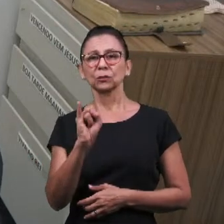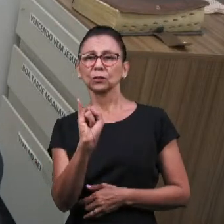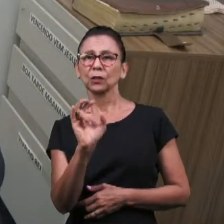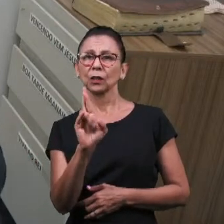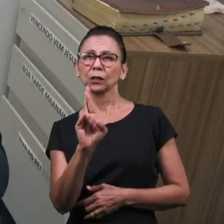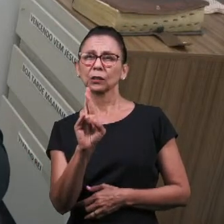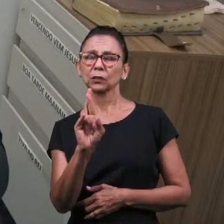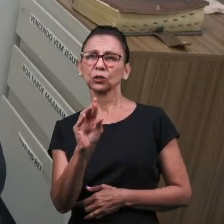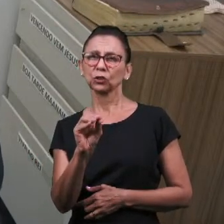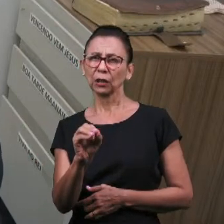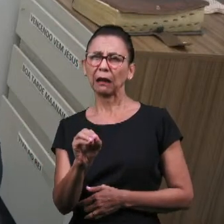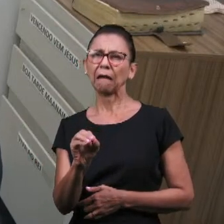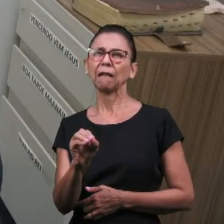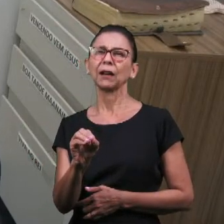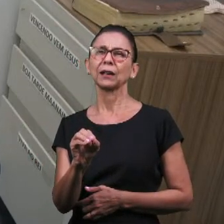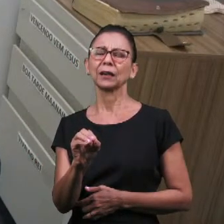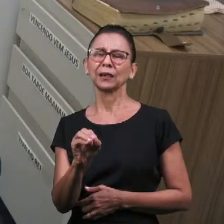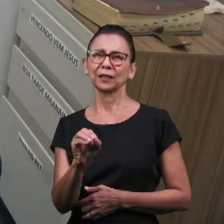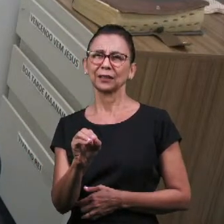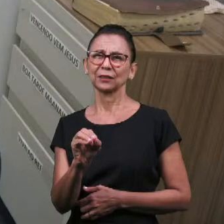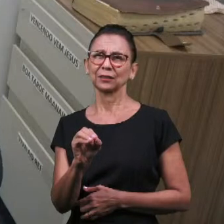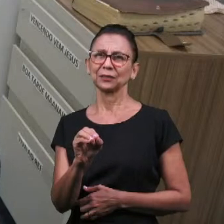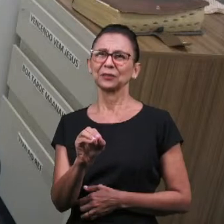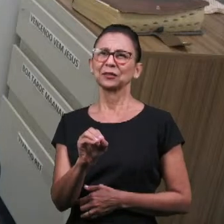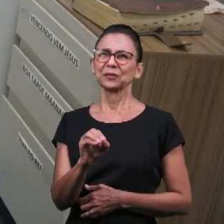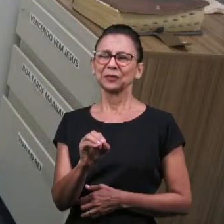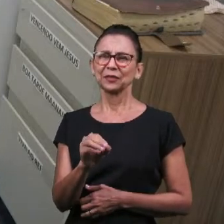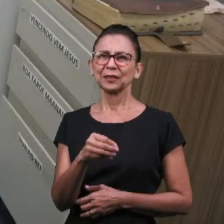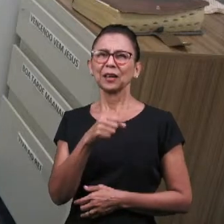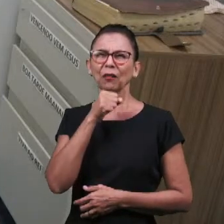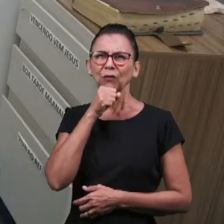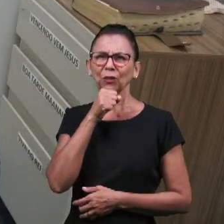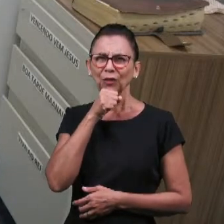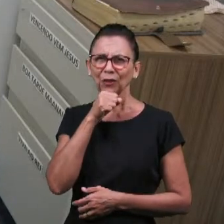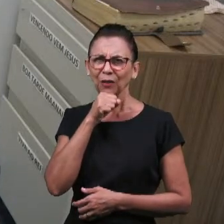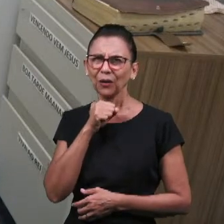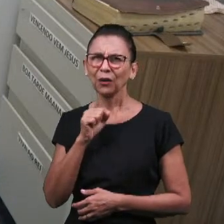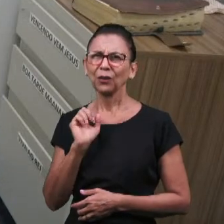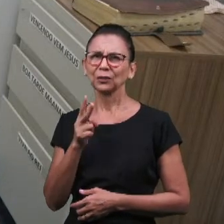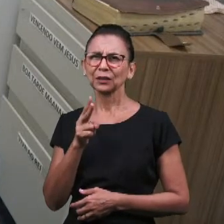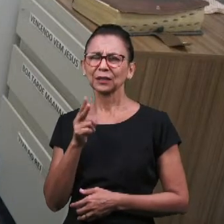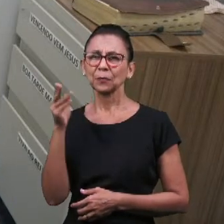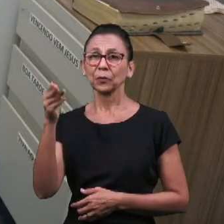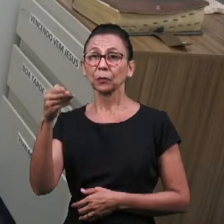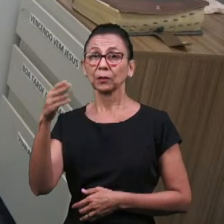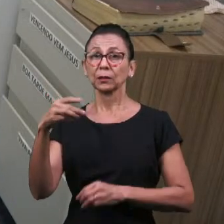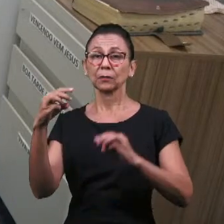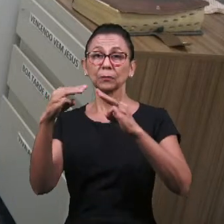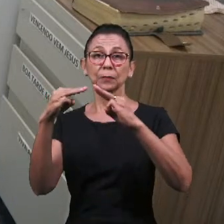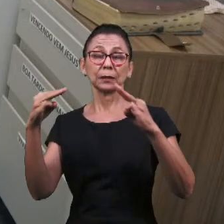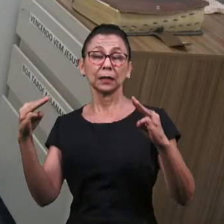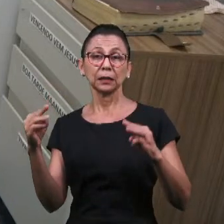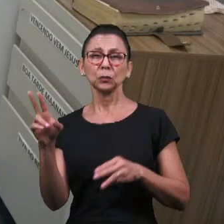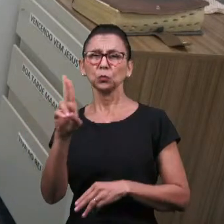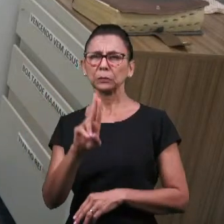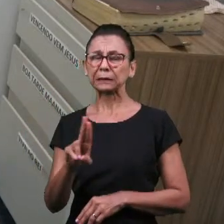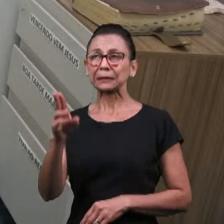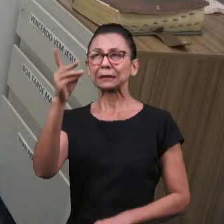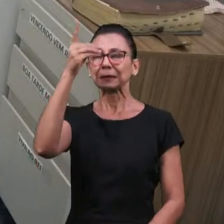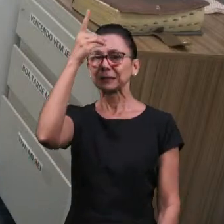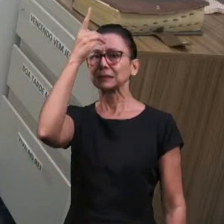estava ali sempre no presbitério, sempre no Manaim, sendo usado da palavra, nos dons espirituais, sendo muito